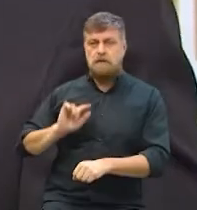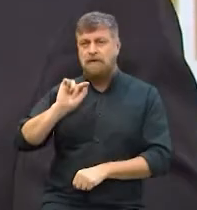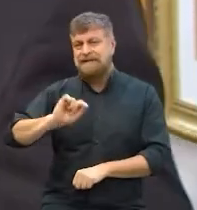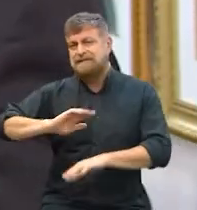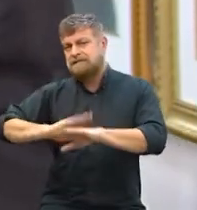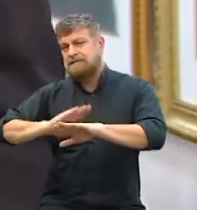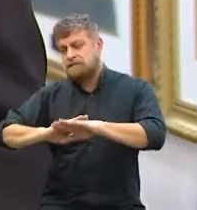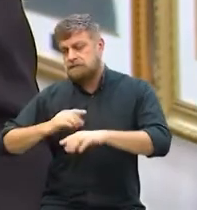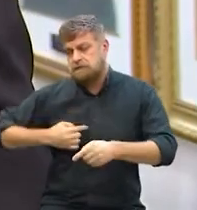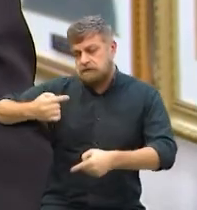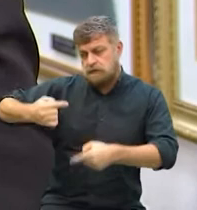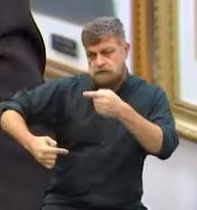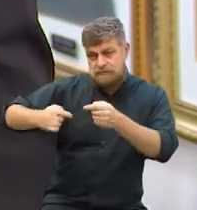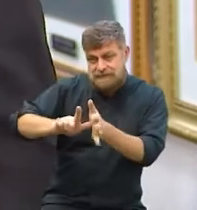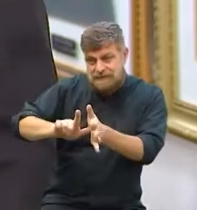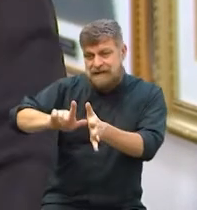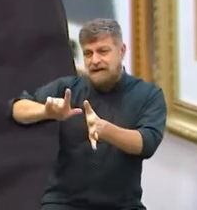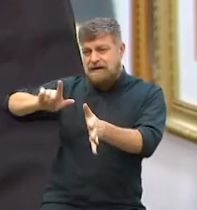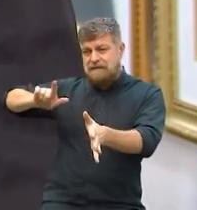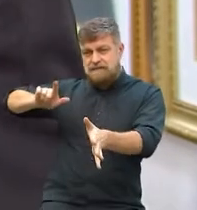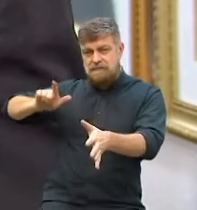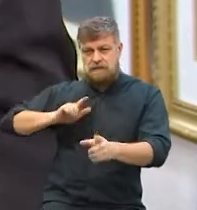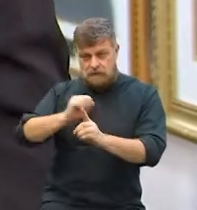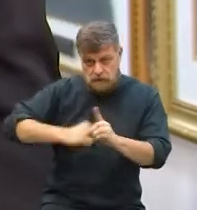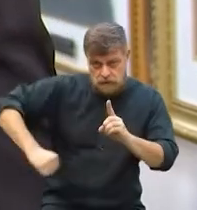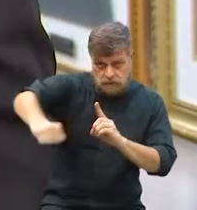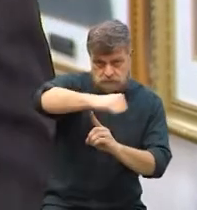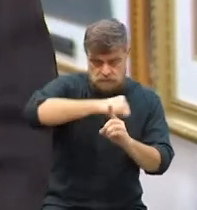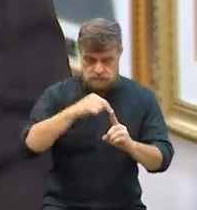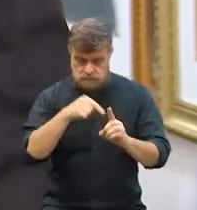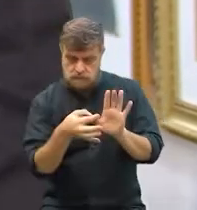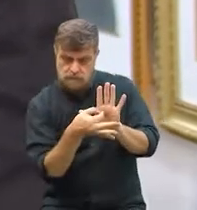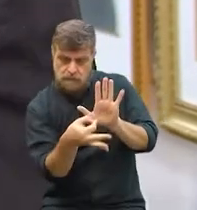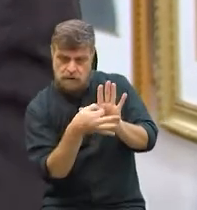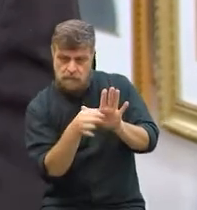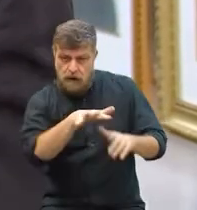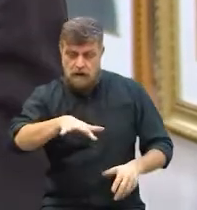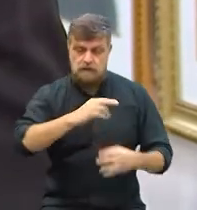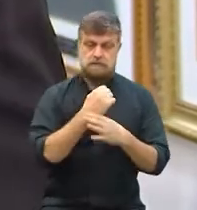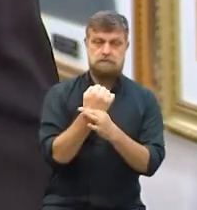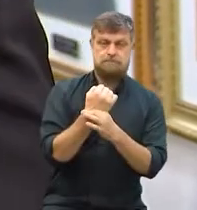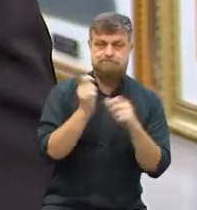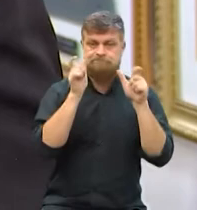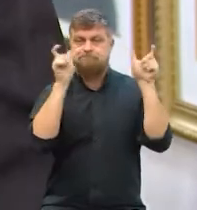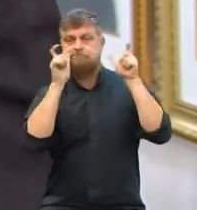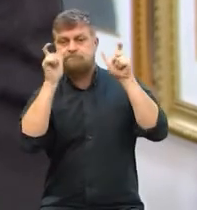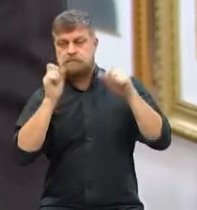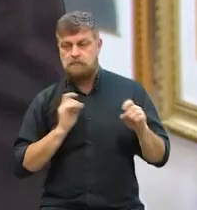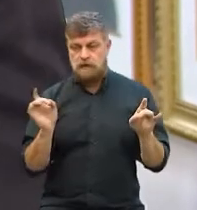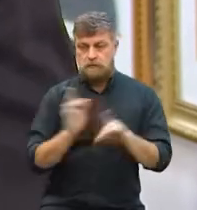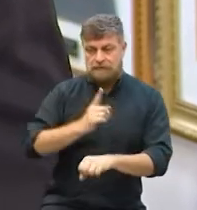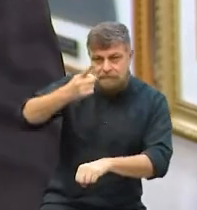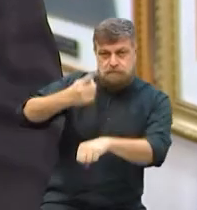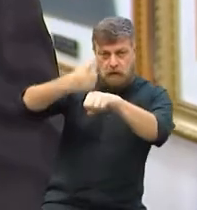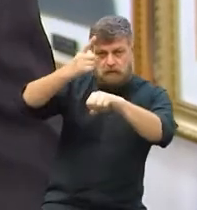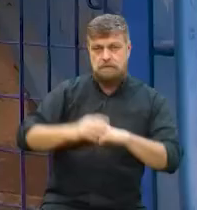falamos preparado, que a gente possa discutir isso antecipadamente, que a gente possa envolver a sociedade, deixar os órgãos de segurança também preparados